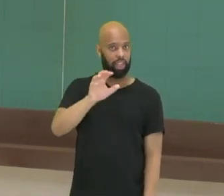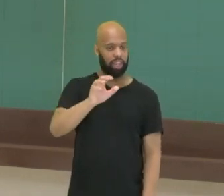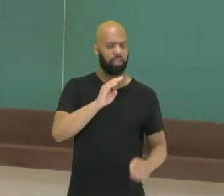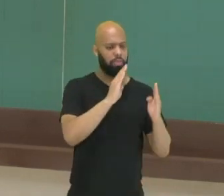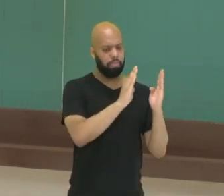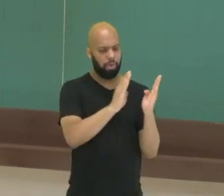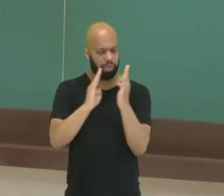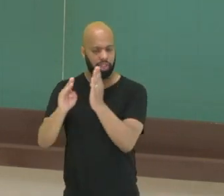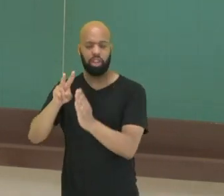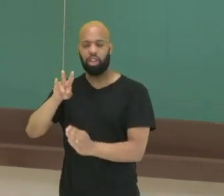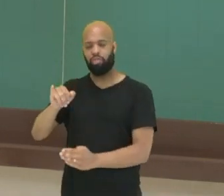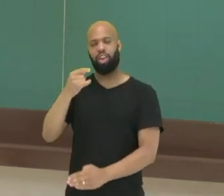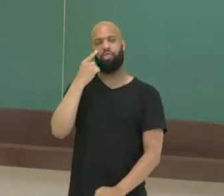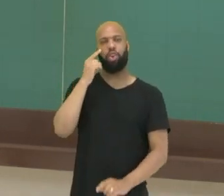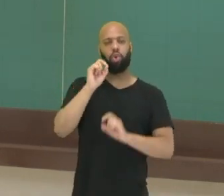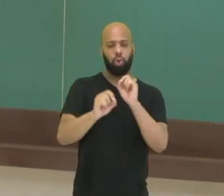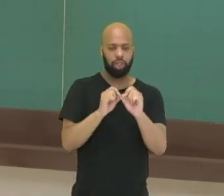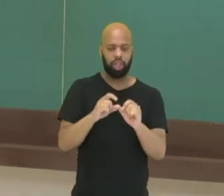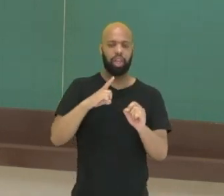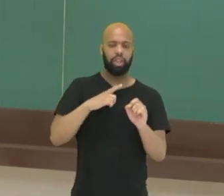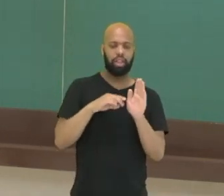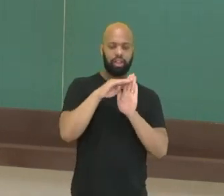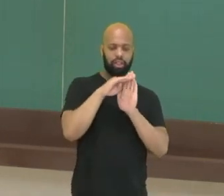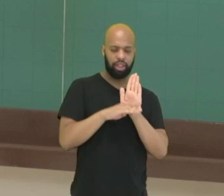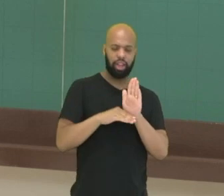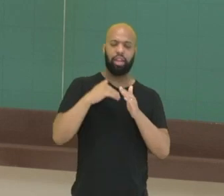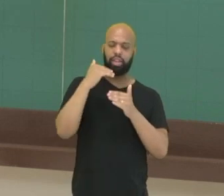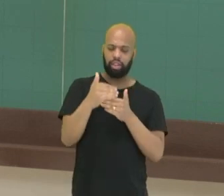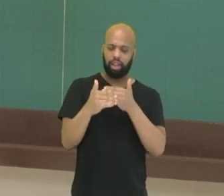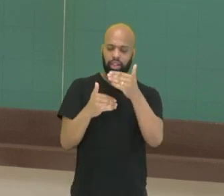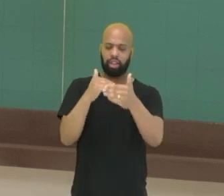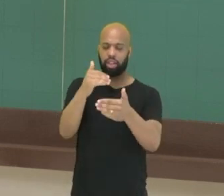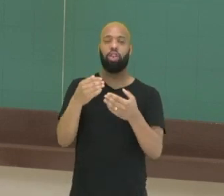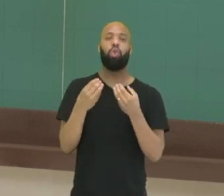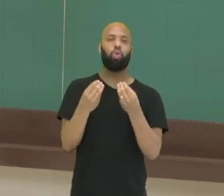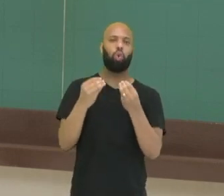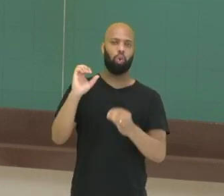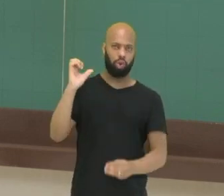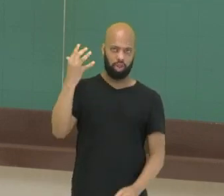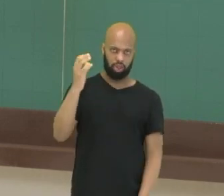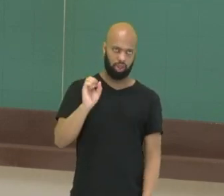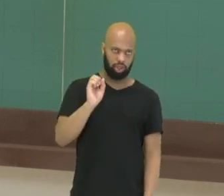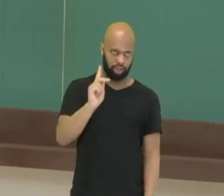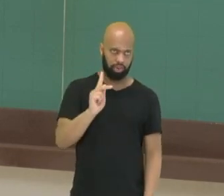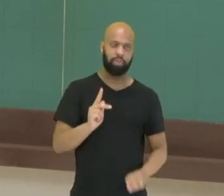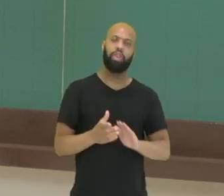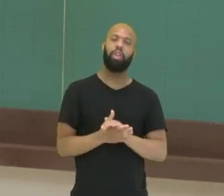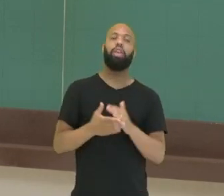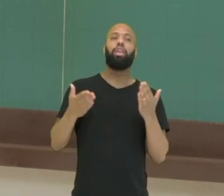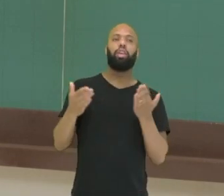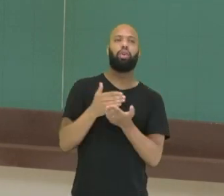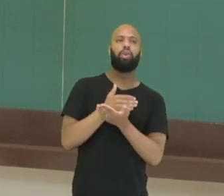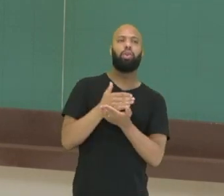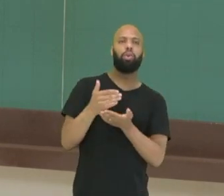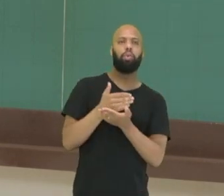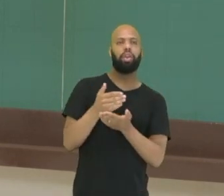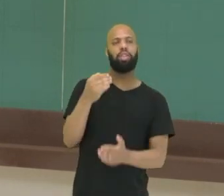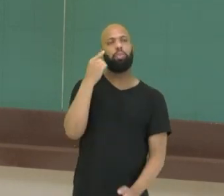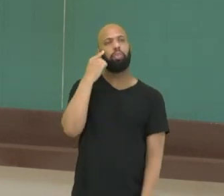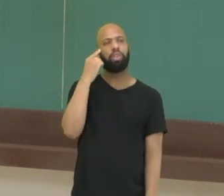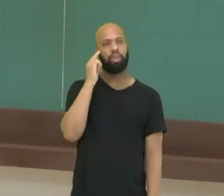processo e nós vamos ver passo a passo como ele aconteceu, certo? Então ali começamos a pensar,